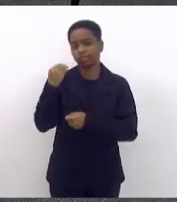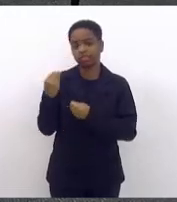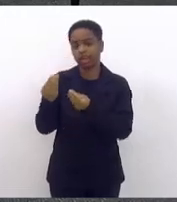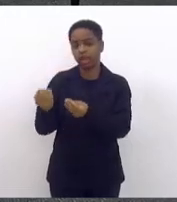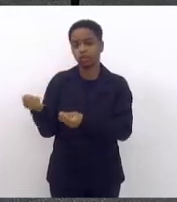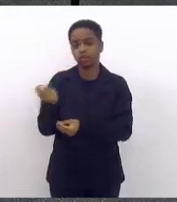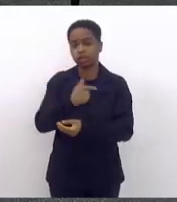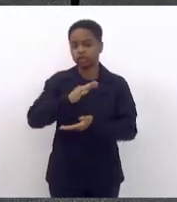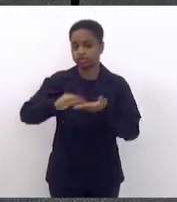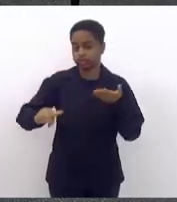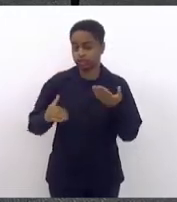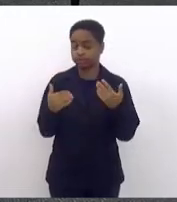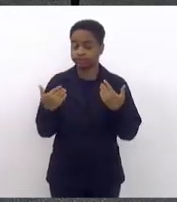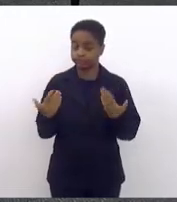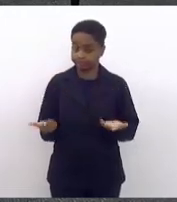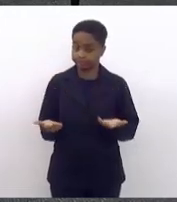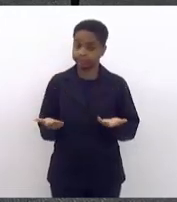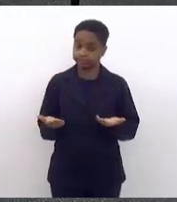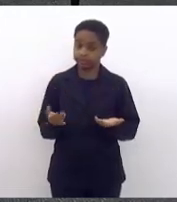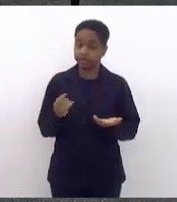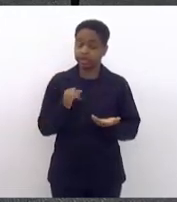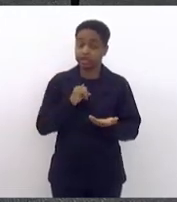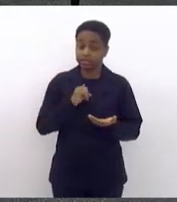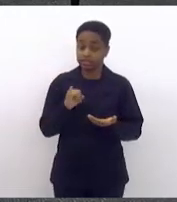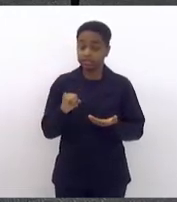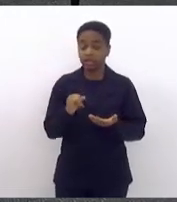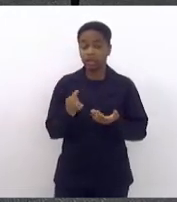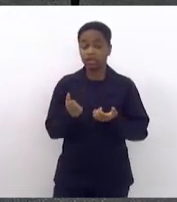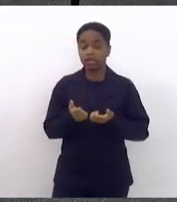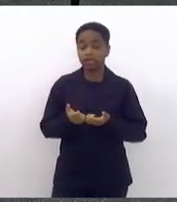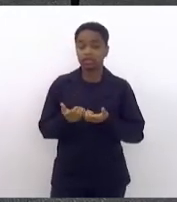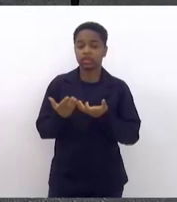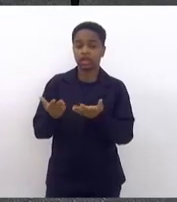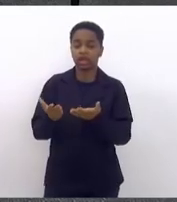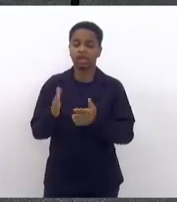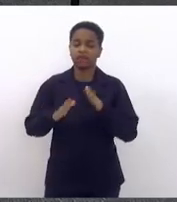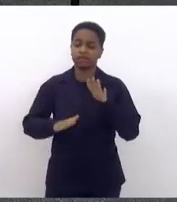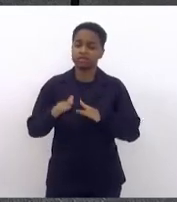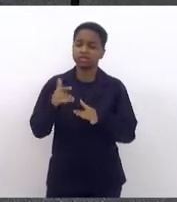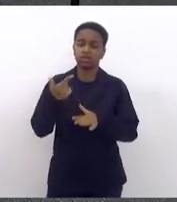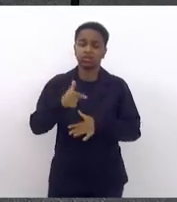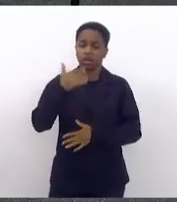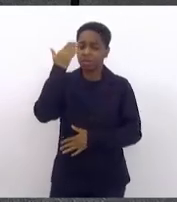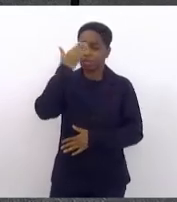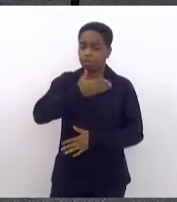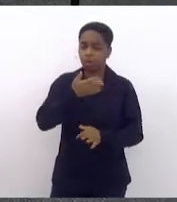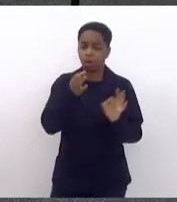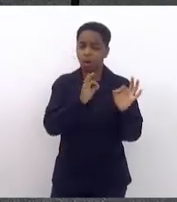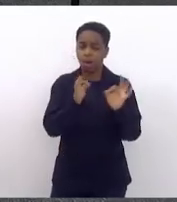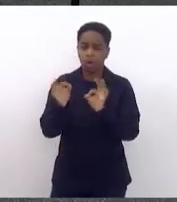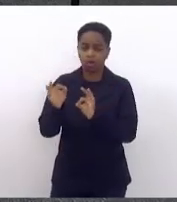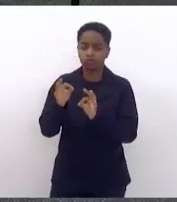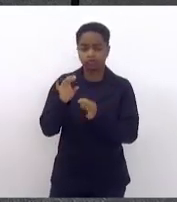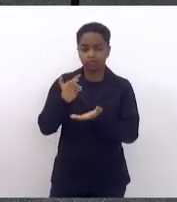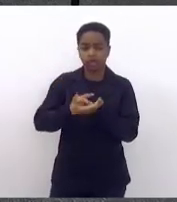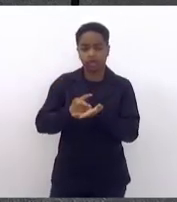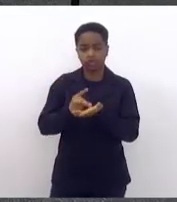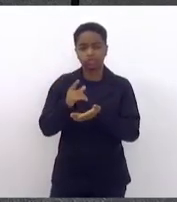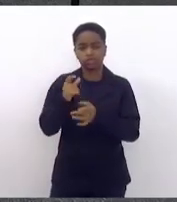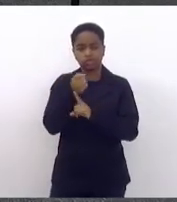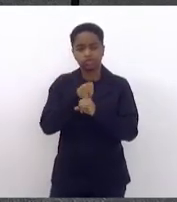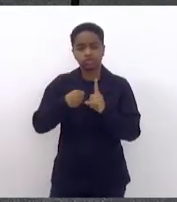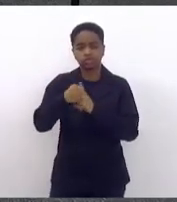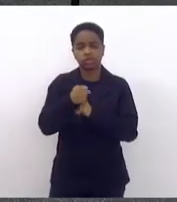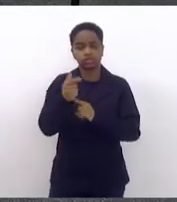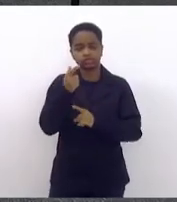tirar. Então, uma vez que você concede, mesmo não tendo a comprovação do ganho que a sociedade